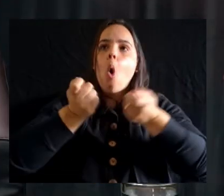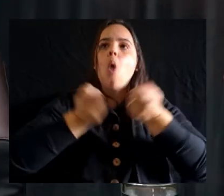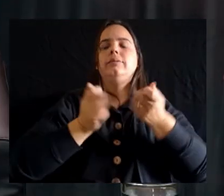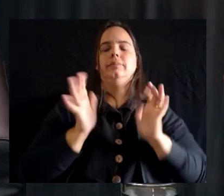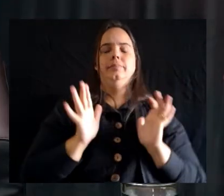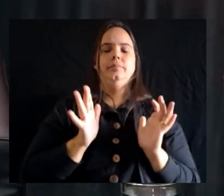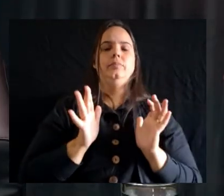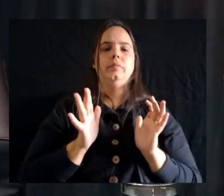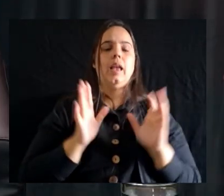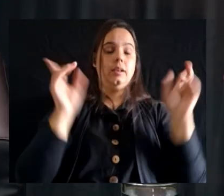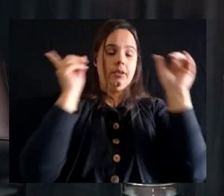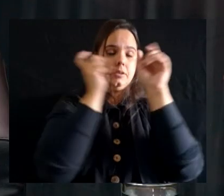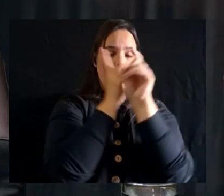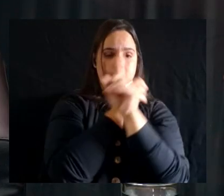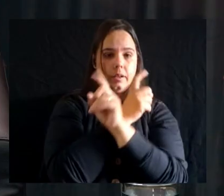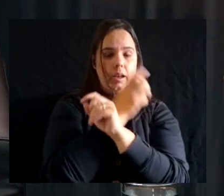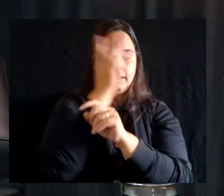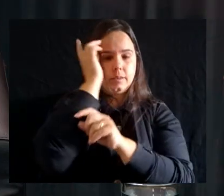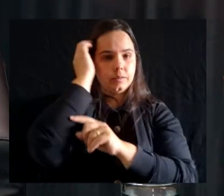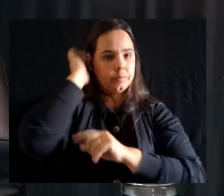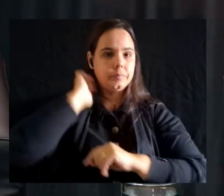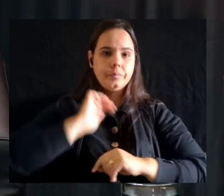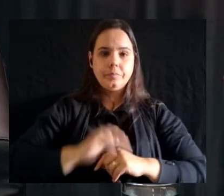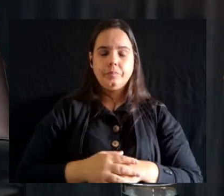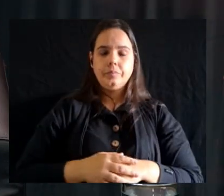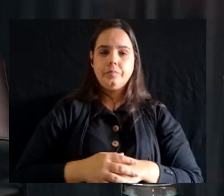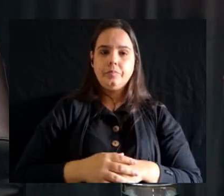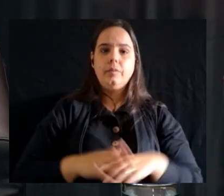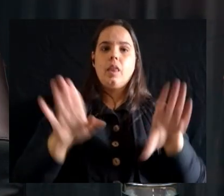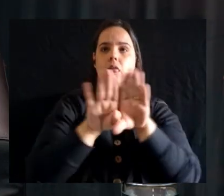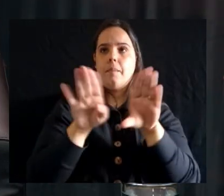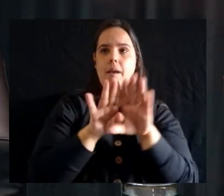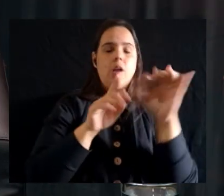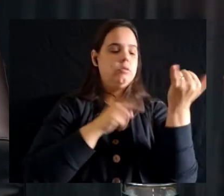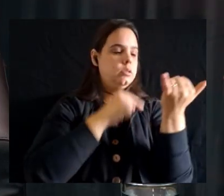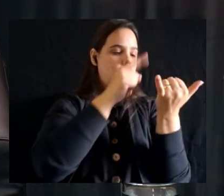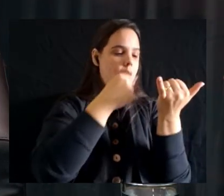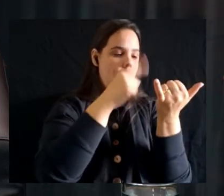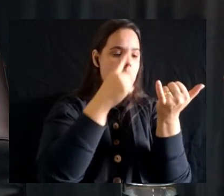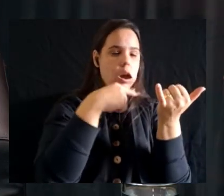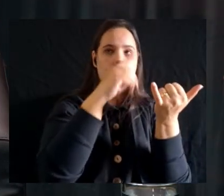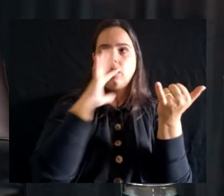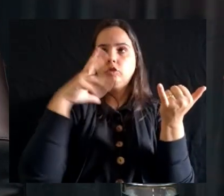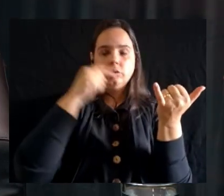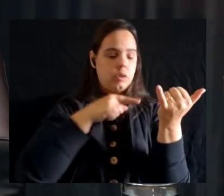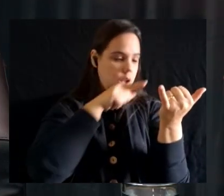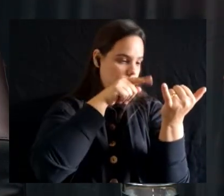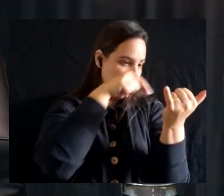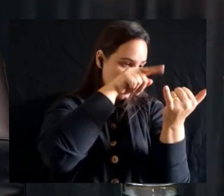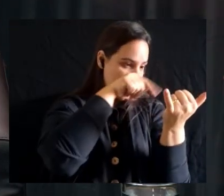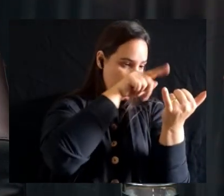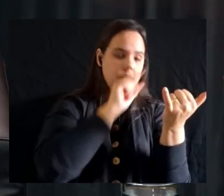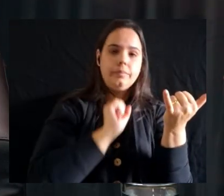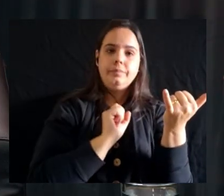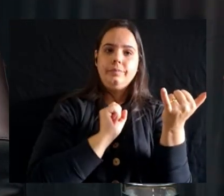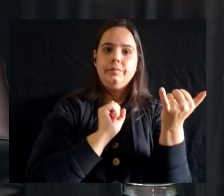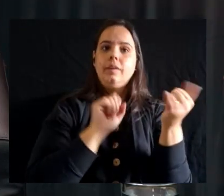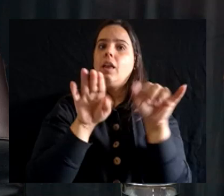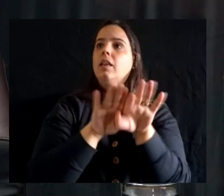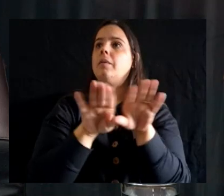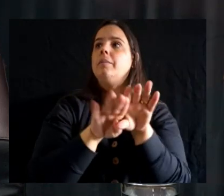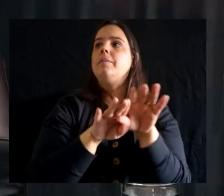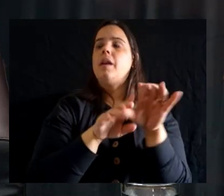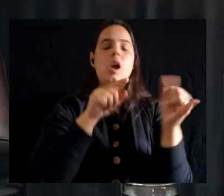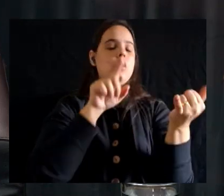complicada. E justamente, né, o celular virou um escudo, e eu acho mais do que um escudo, um dispositivo, né,